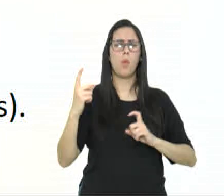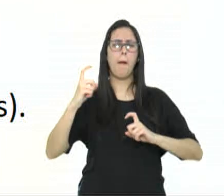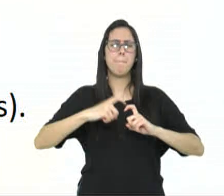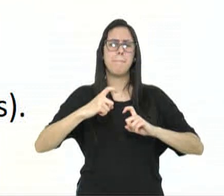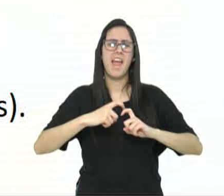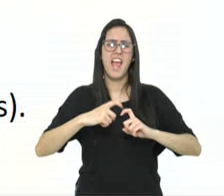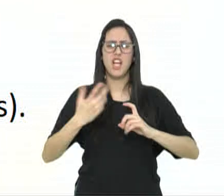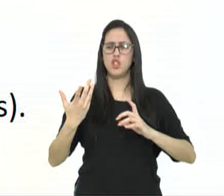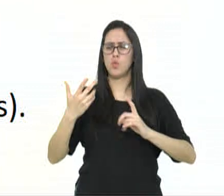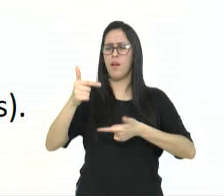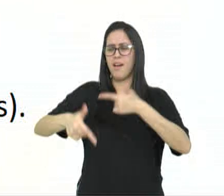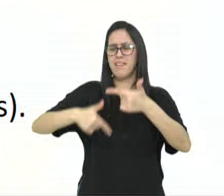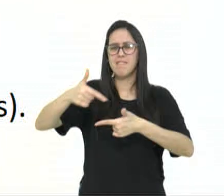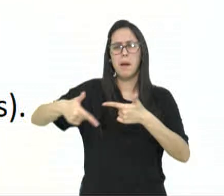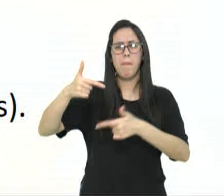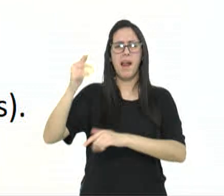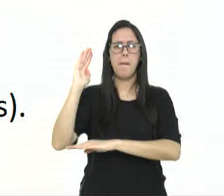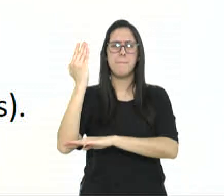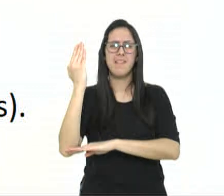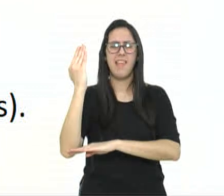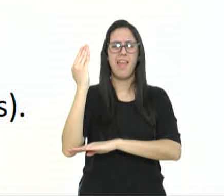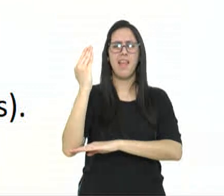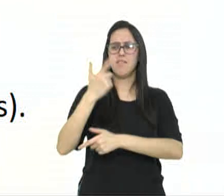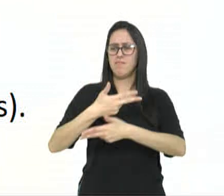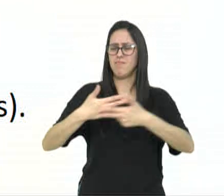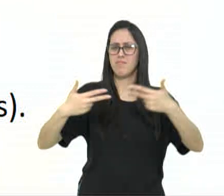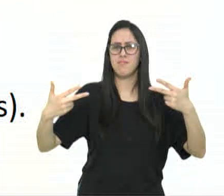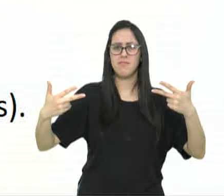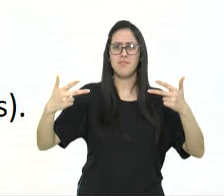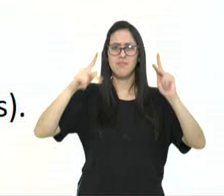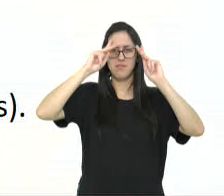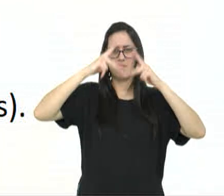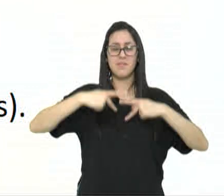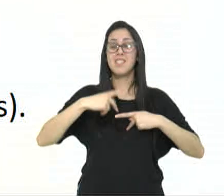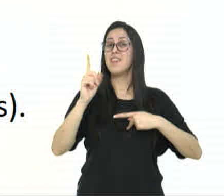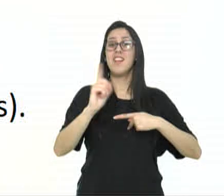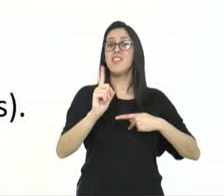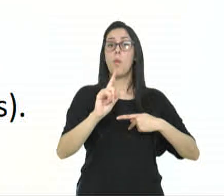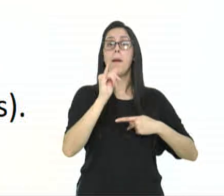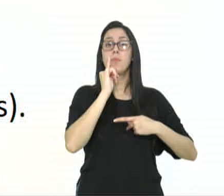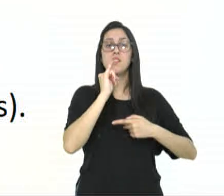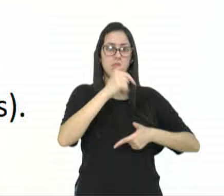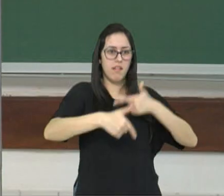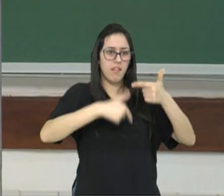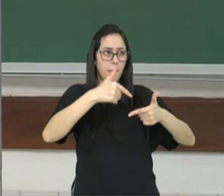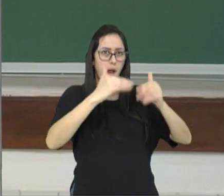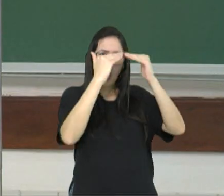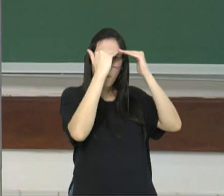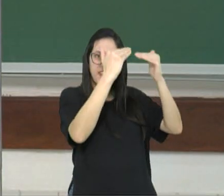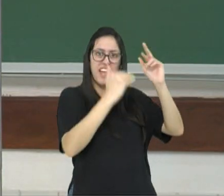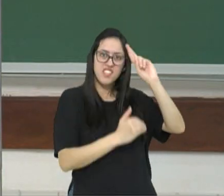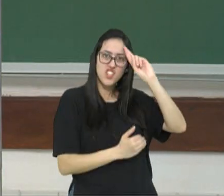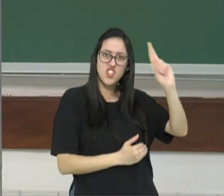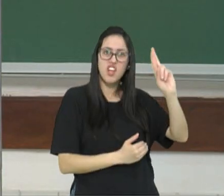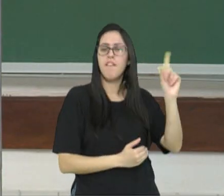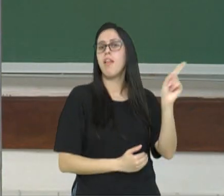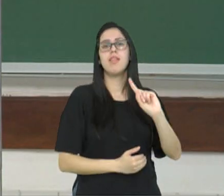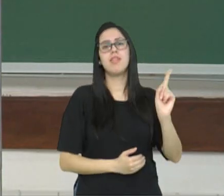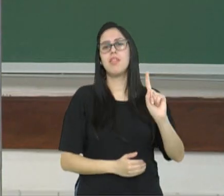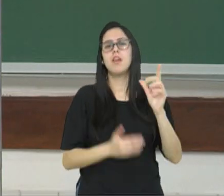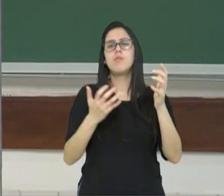carpinteiros. Ele não queria que ninguém estivesse trabalhando como um assalariado para um grande proprietário. Ele queria pequenos